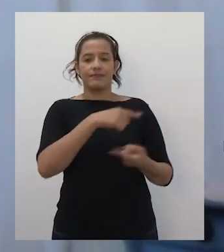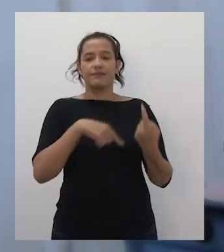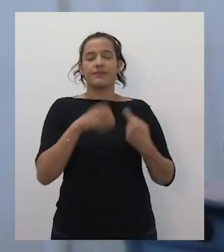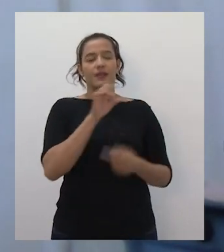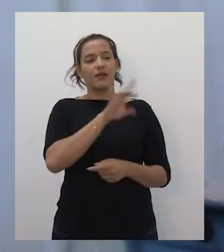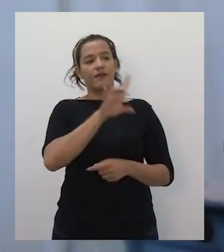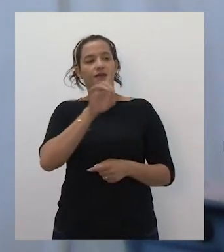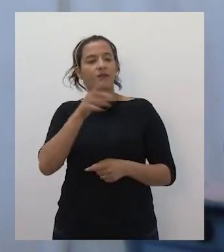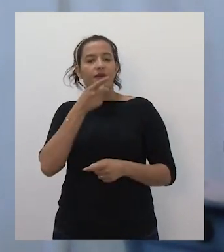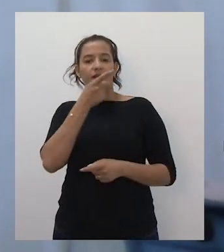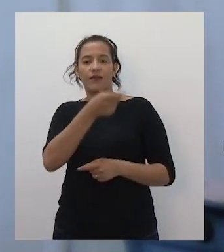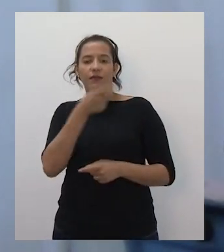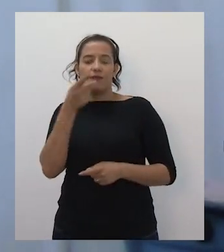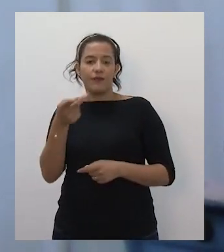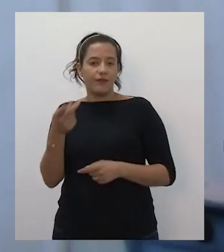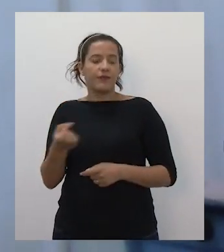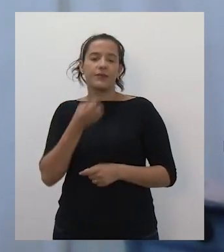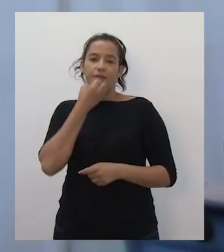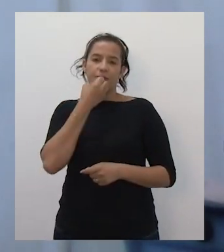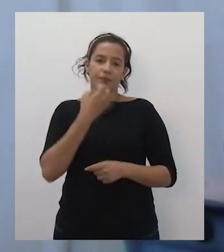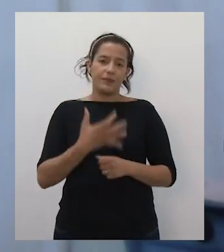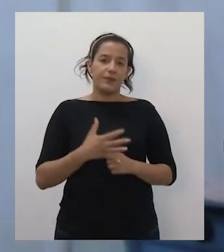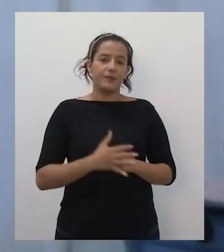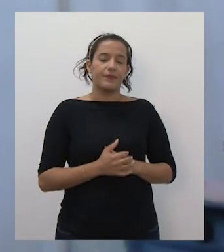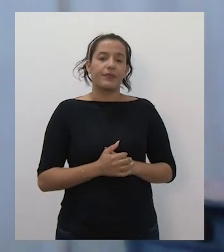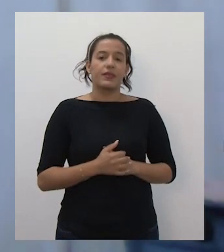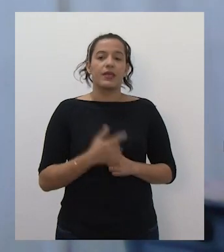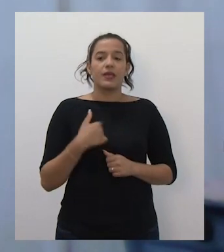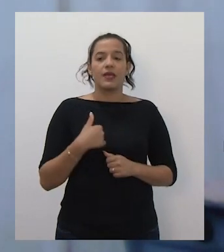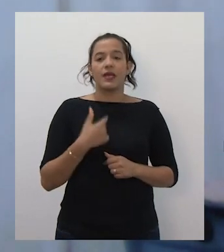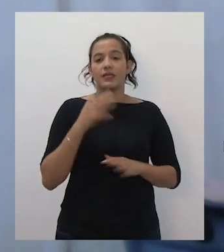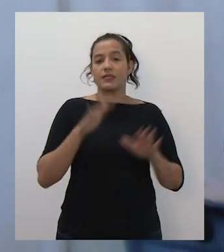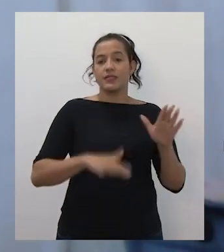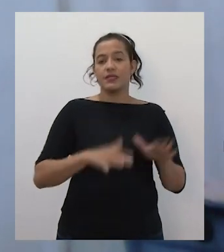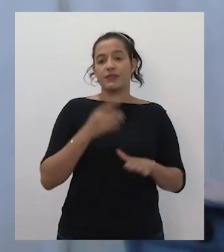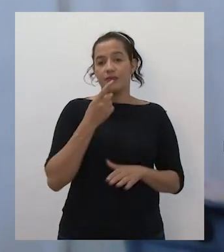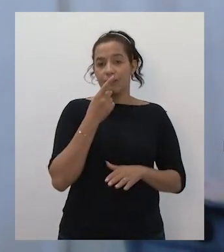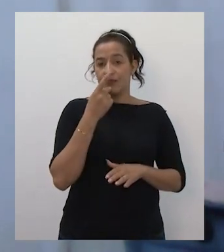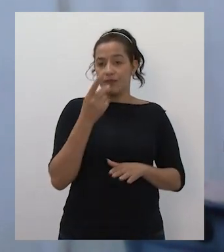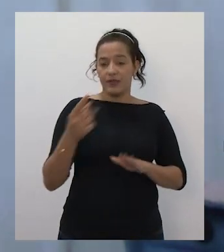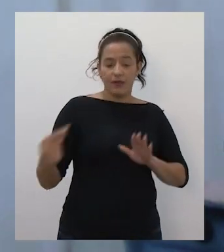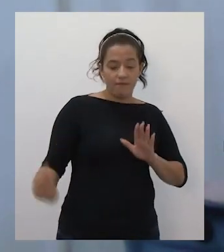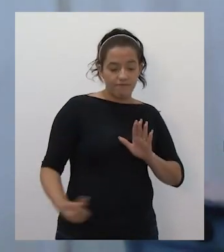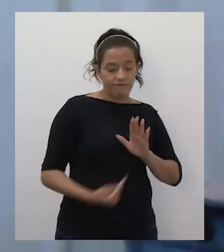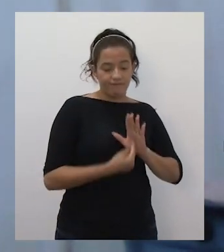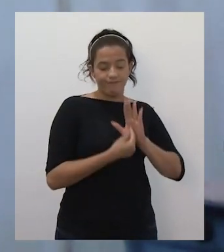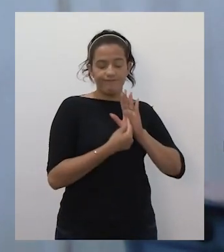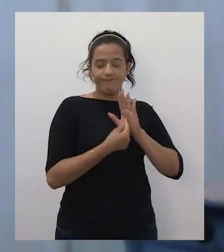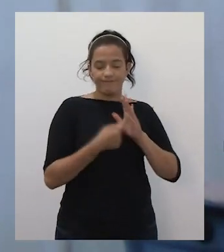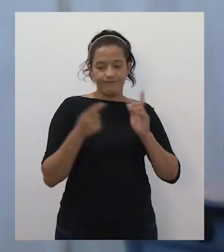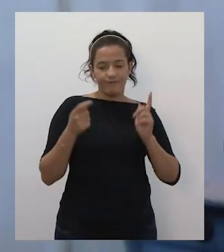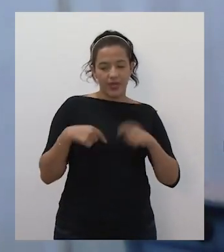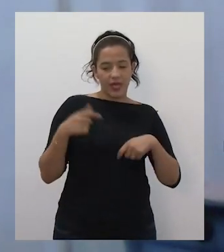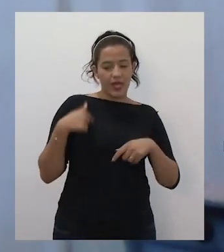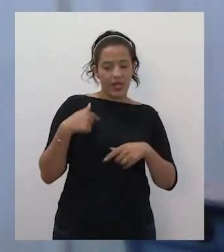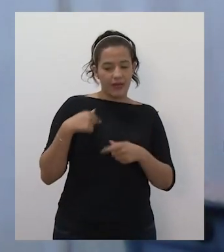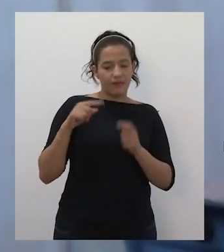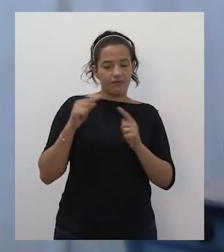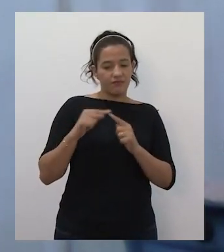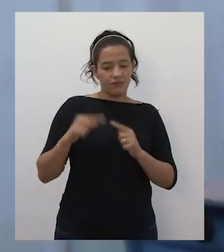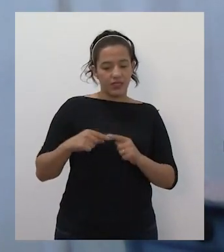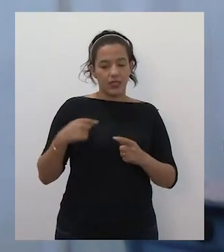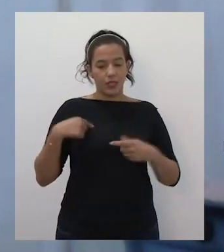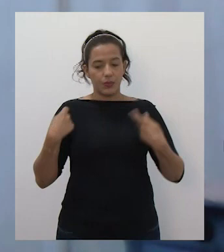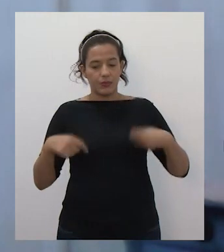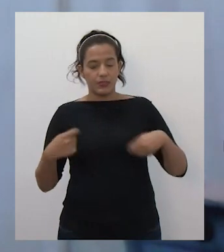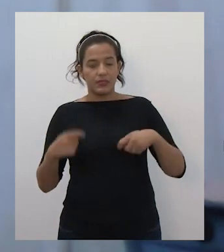cada um de vocês. Isso é muito bacana, porque a gente vê que a fala vai penetrando, né? Em mim também, que estou acompanhando, estou